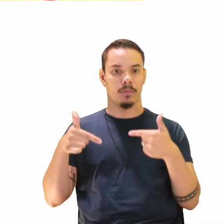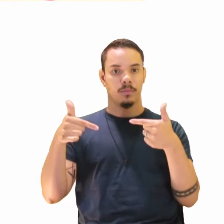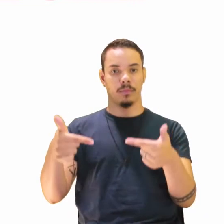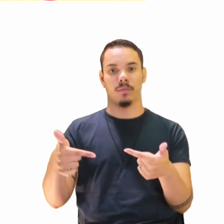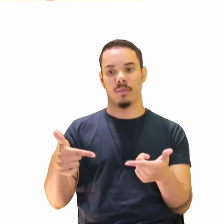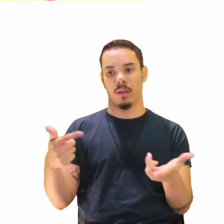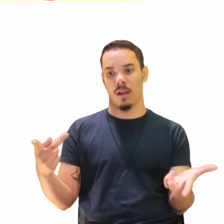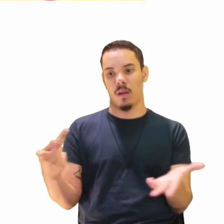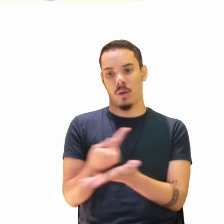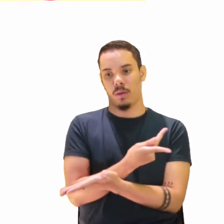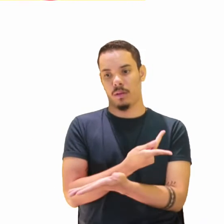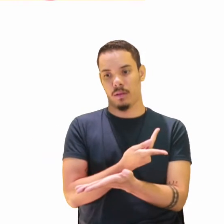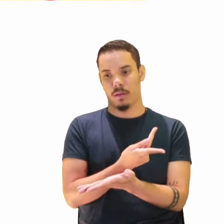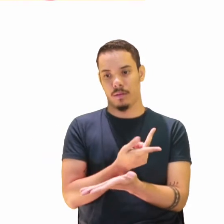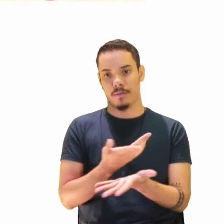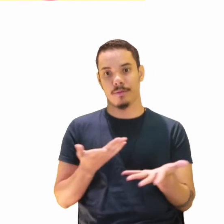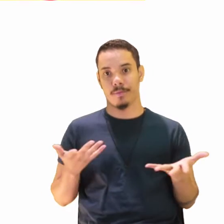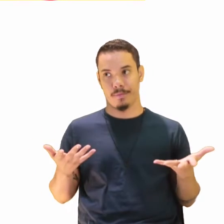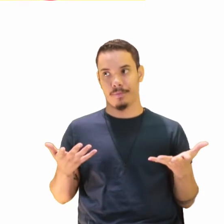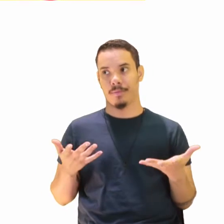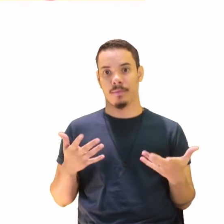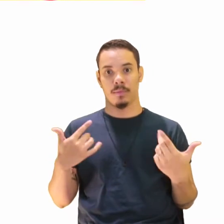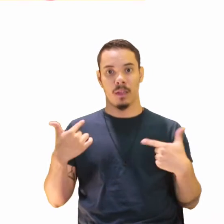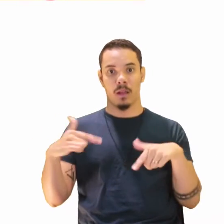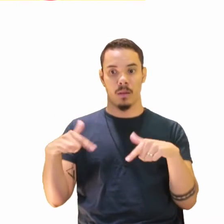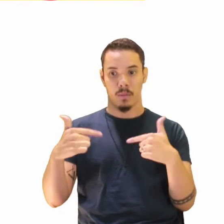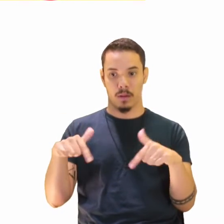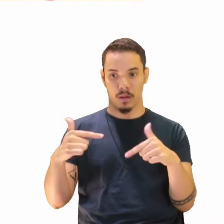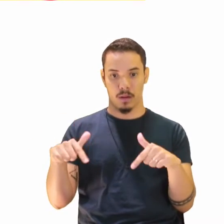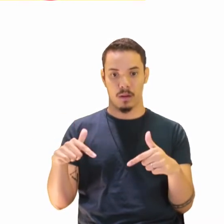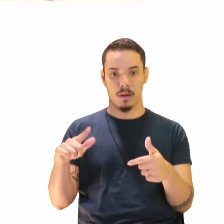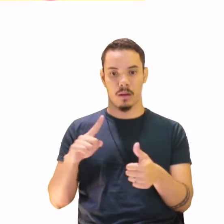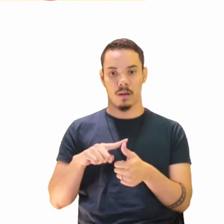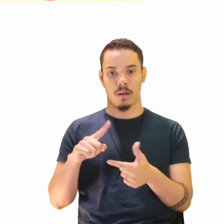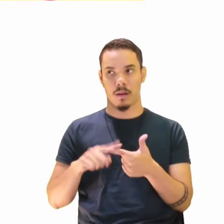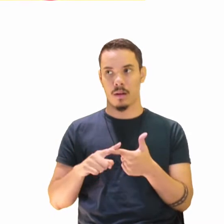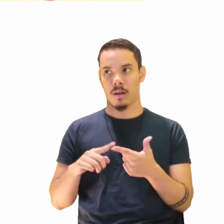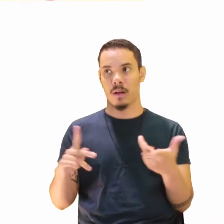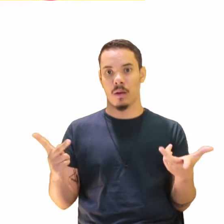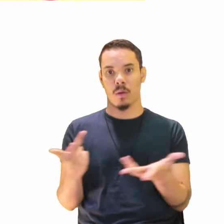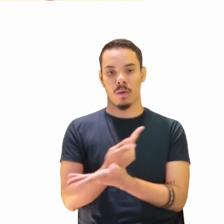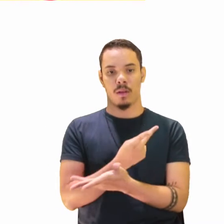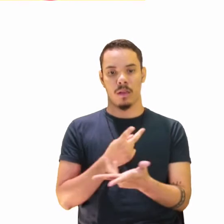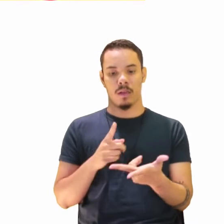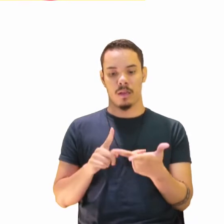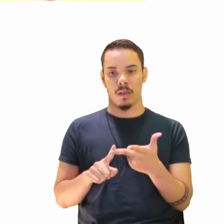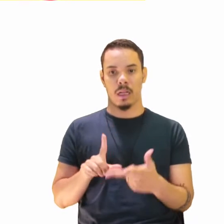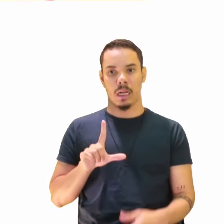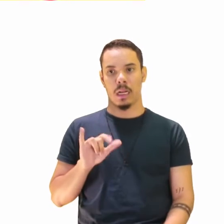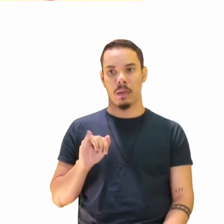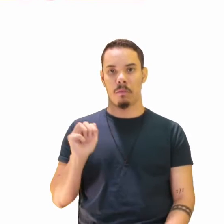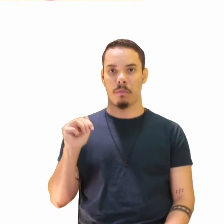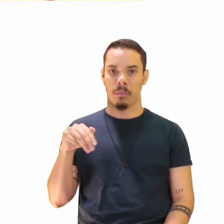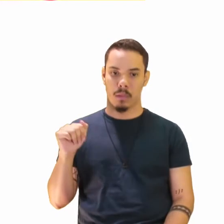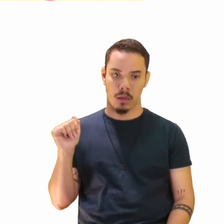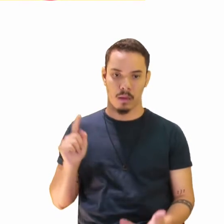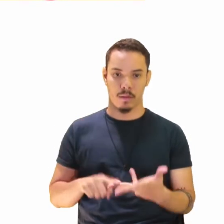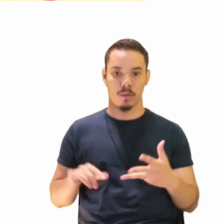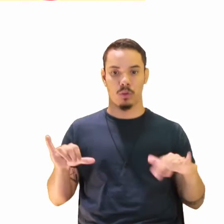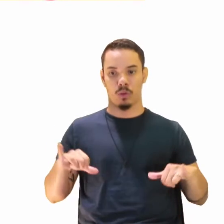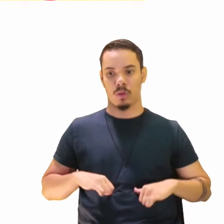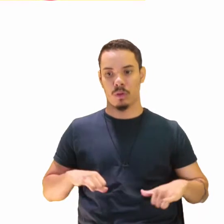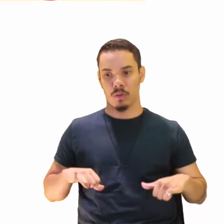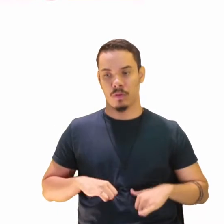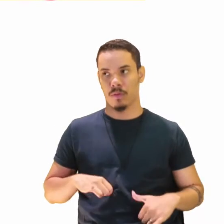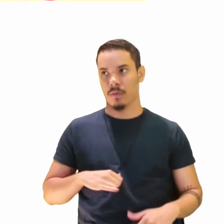acontece com, aqui ó, de trabalhar, de teimar, de limar, de sofrer e